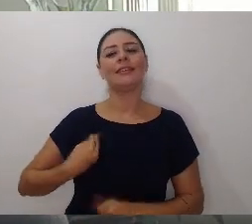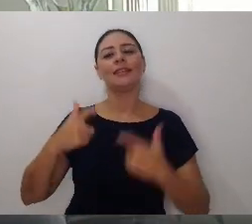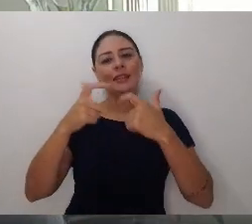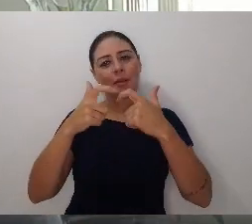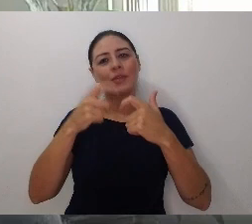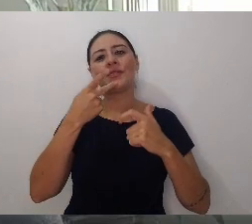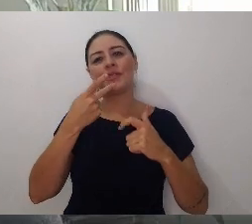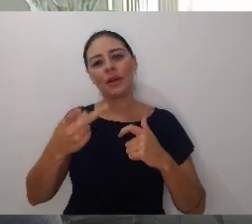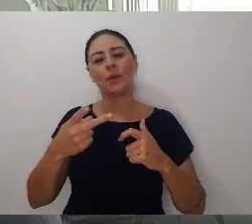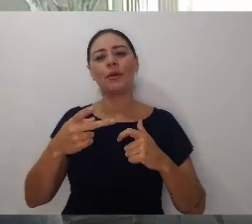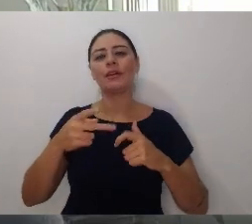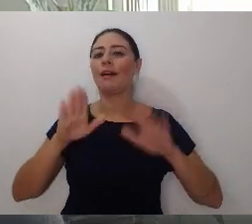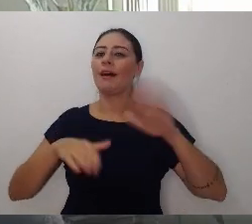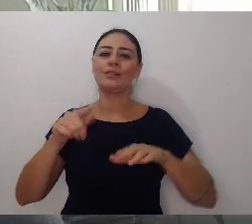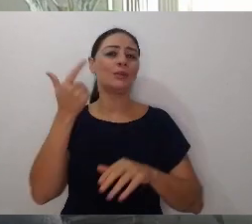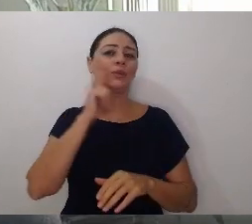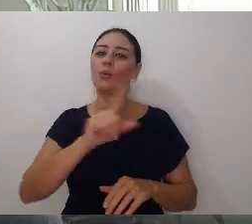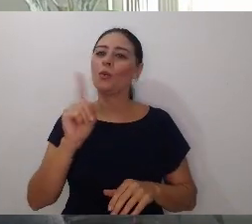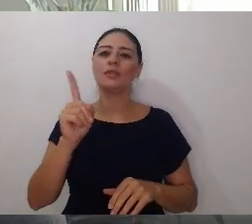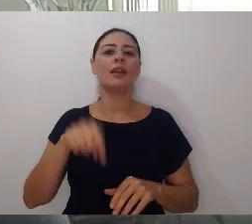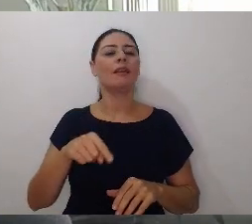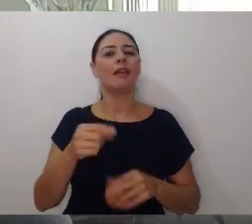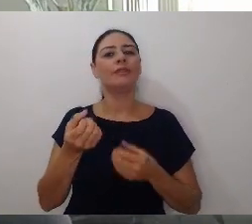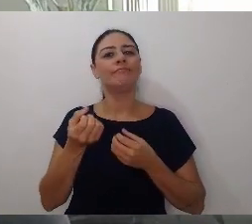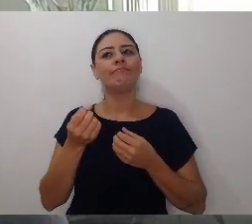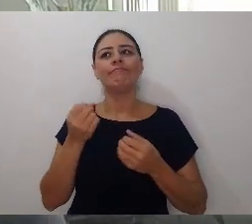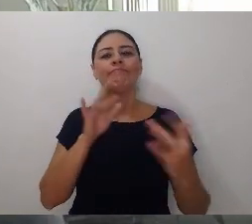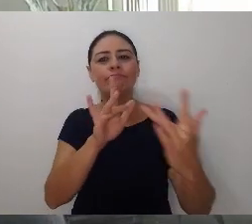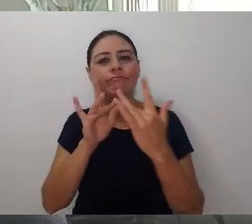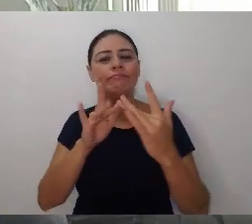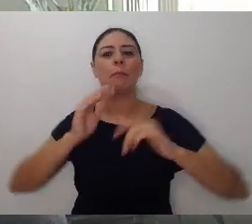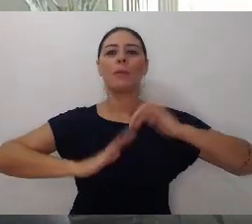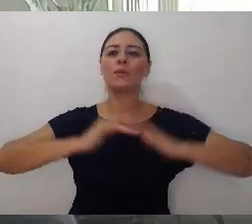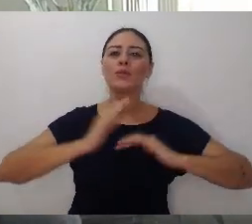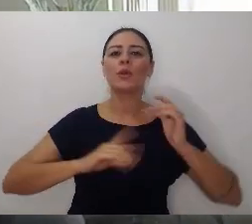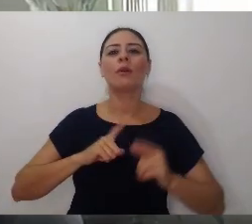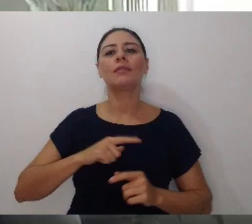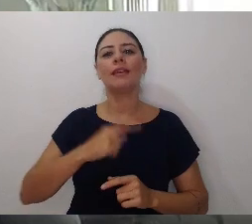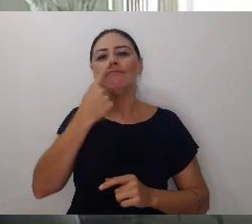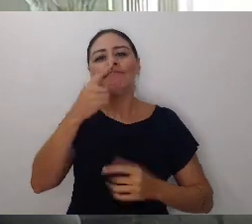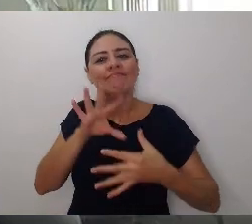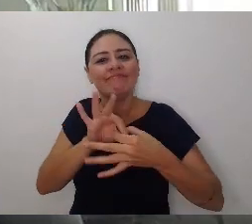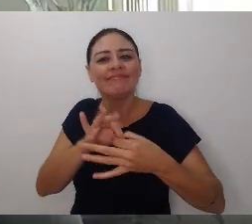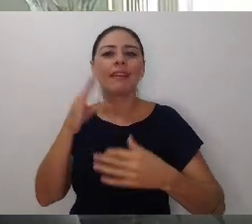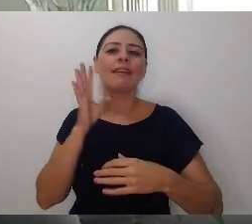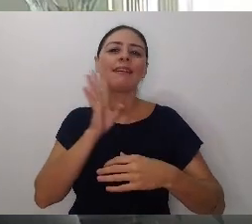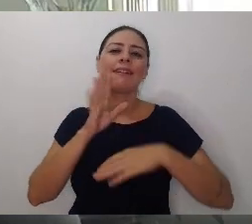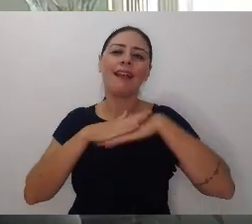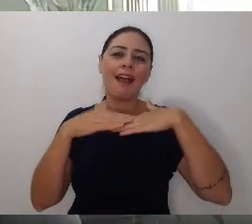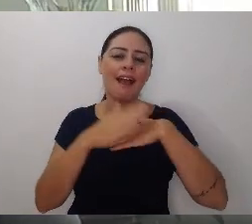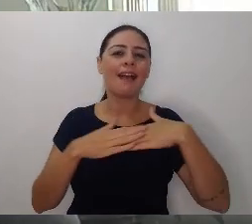que nós estamos passando, e como a doutora falou, nem sempre a gente consegue ter acesso a um profissional que tenha